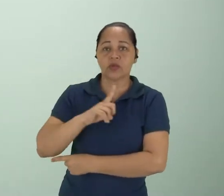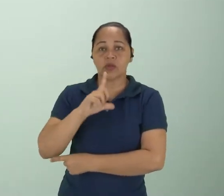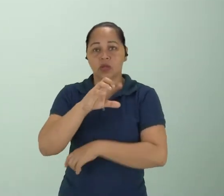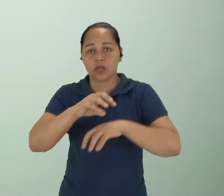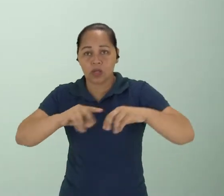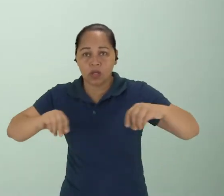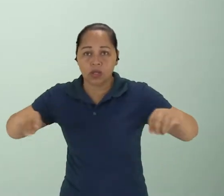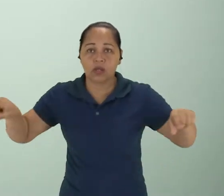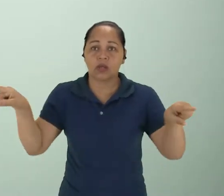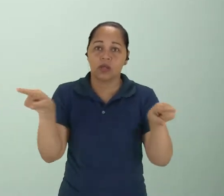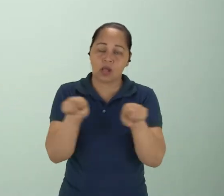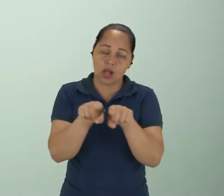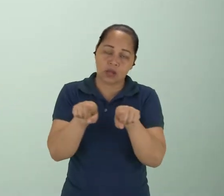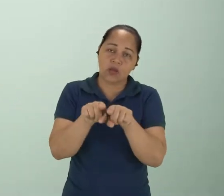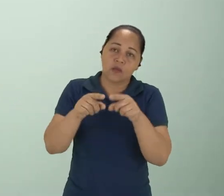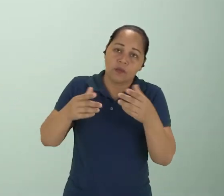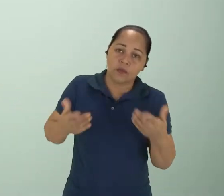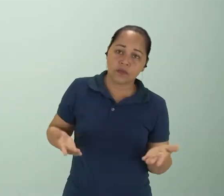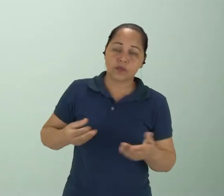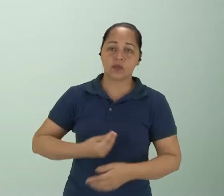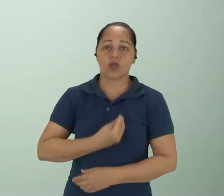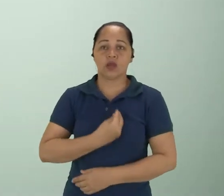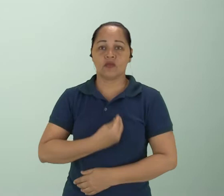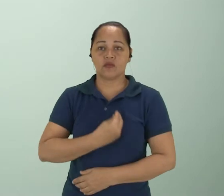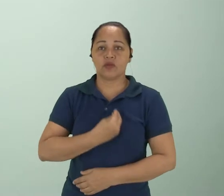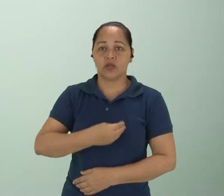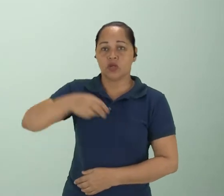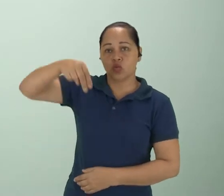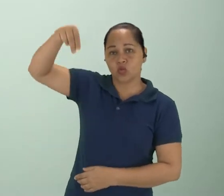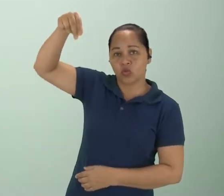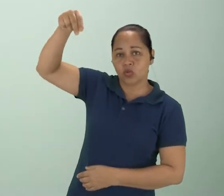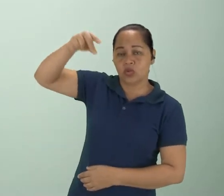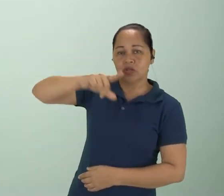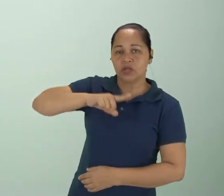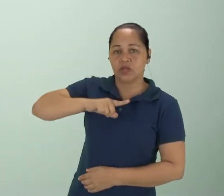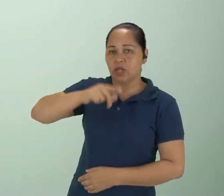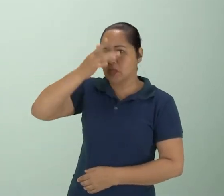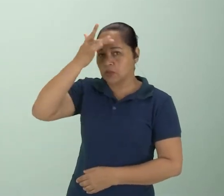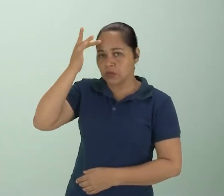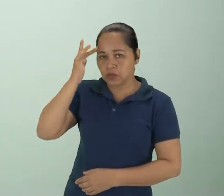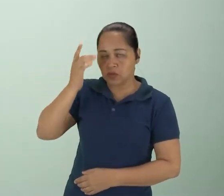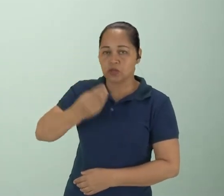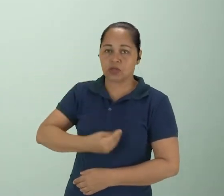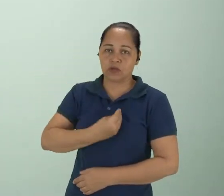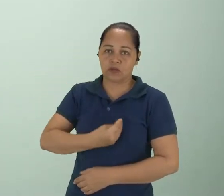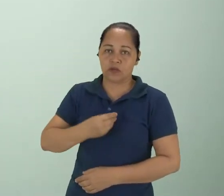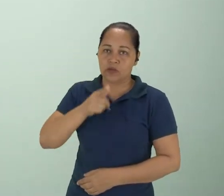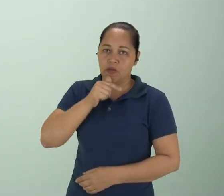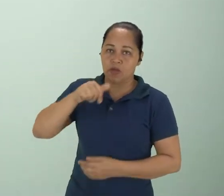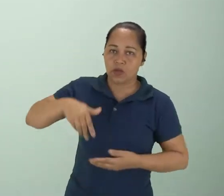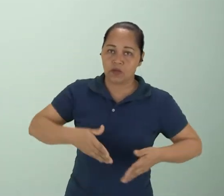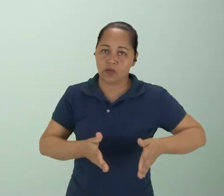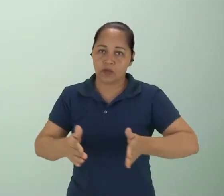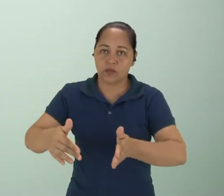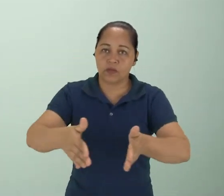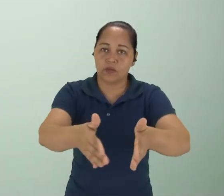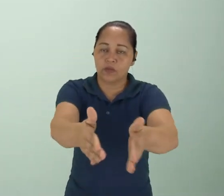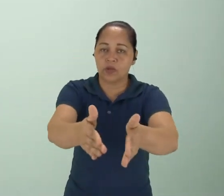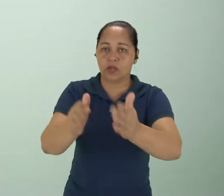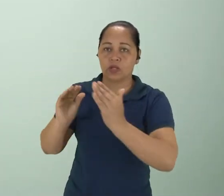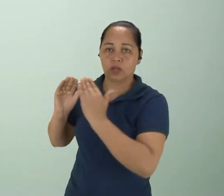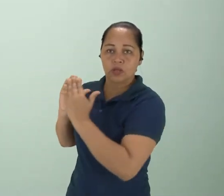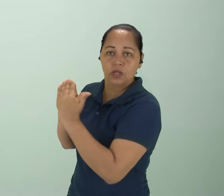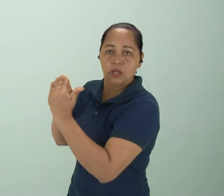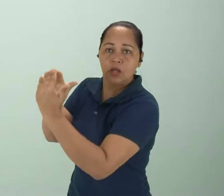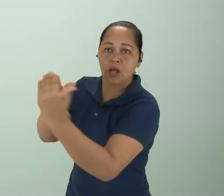isso impacta na cultura, né? A vida, por exemplo, no norte tem muita vida ribeirinha, né? Nossas cidades nascem em volta de rios,